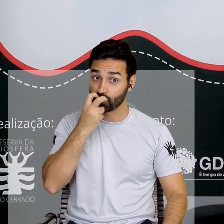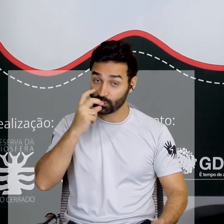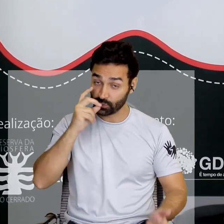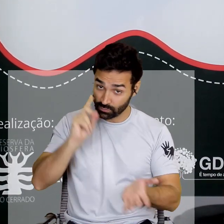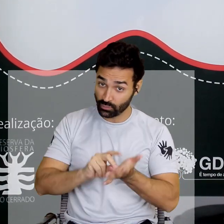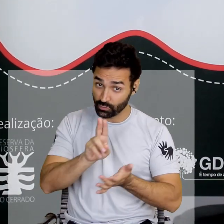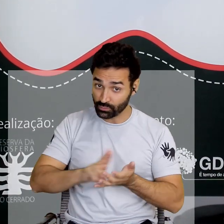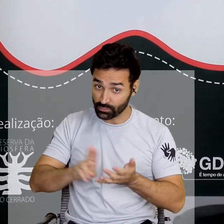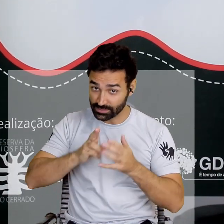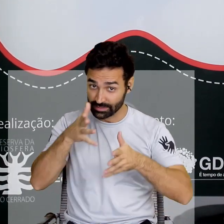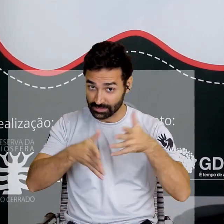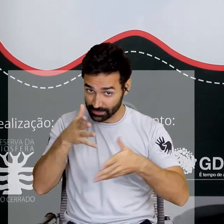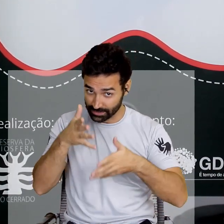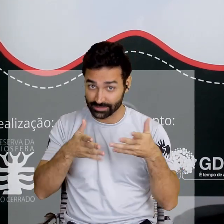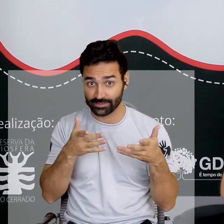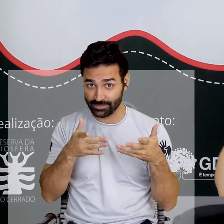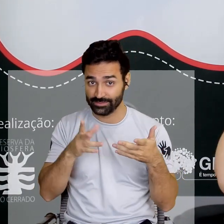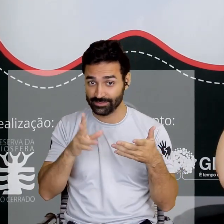Isso.